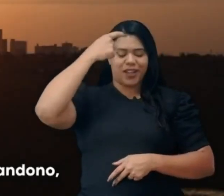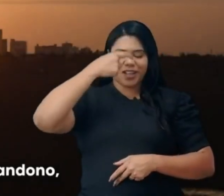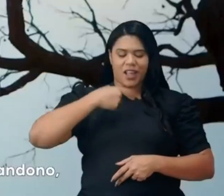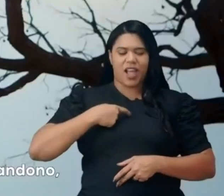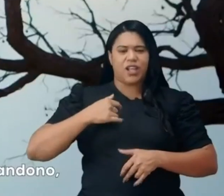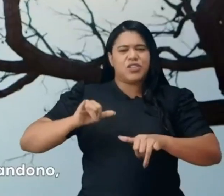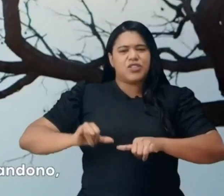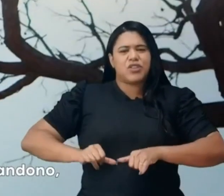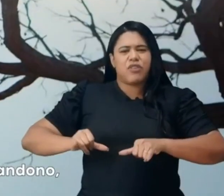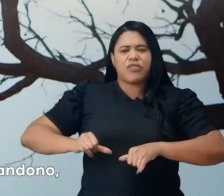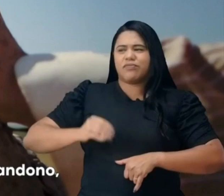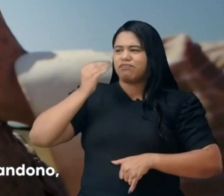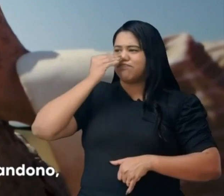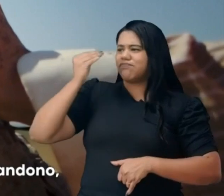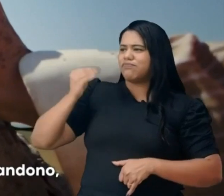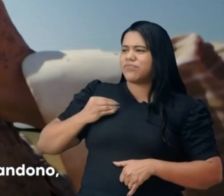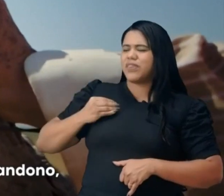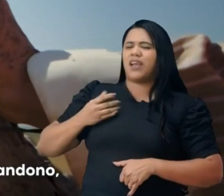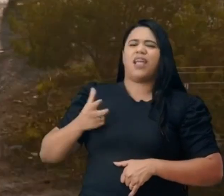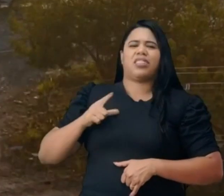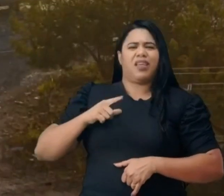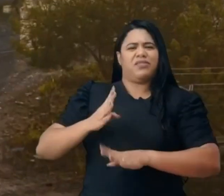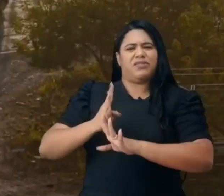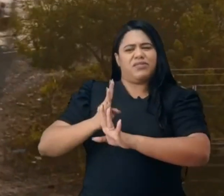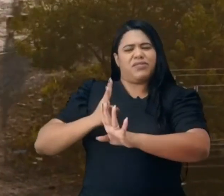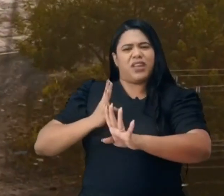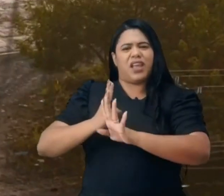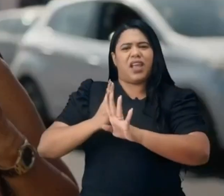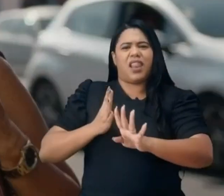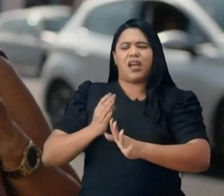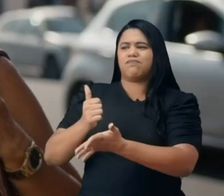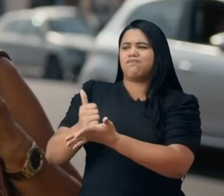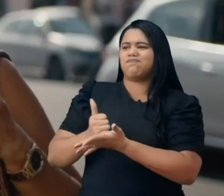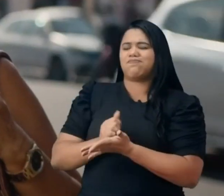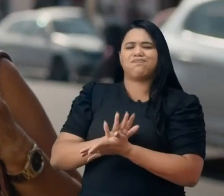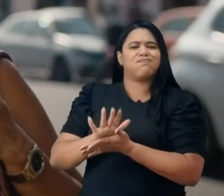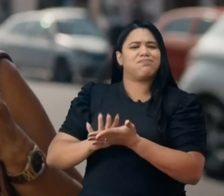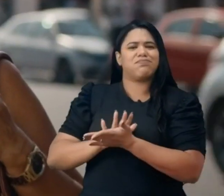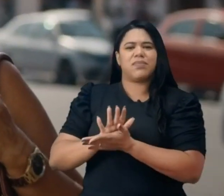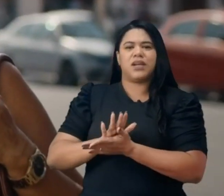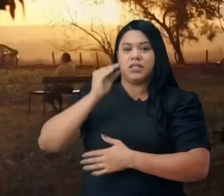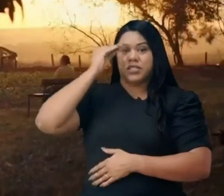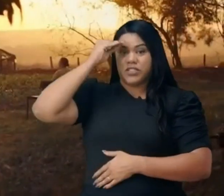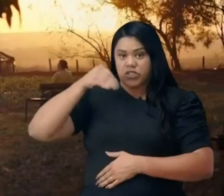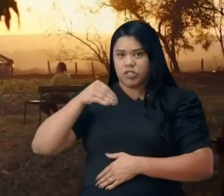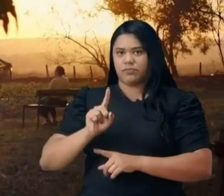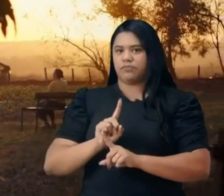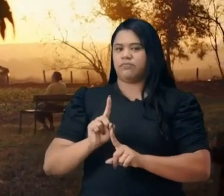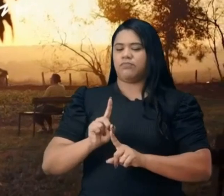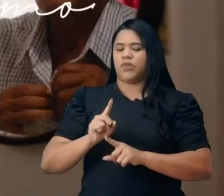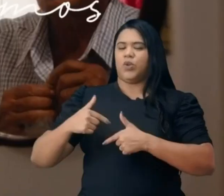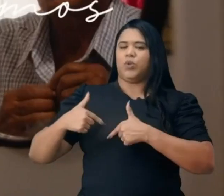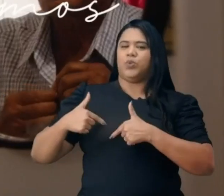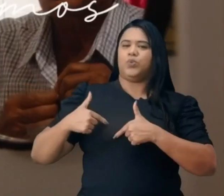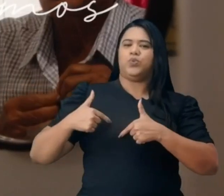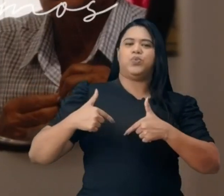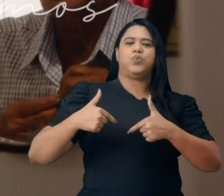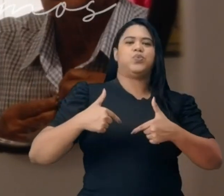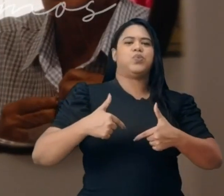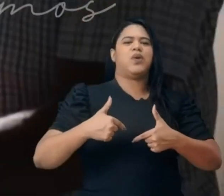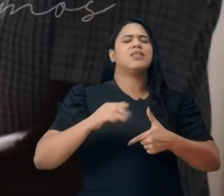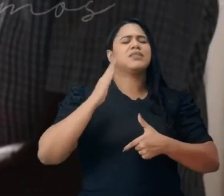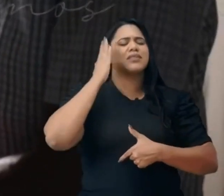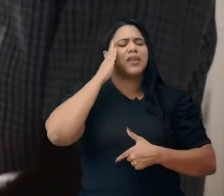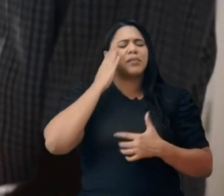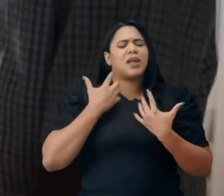Somos aqueles que suportaram o abandono, as filas, o desamparo e não desistimos.